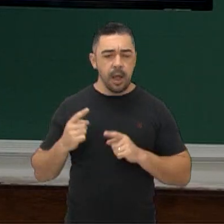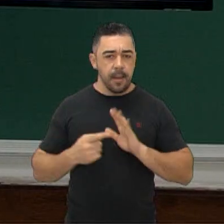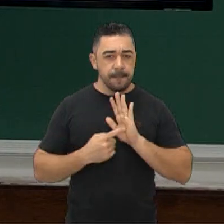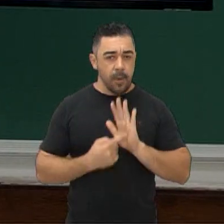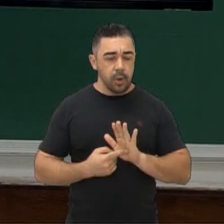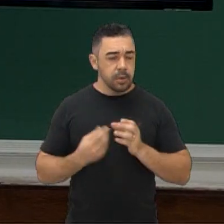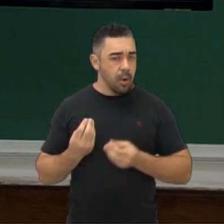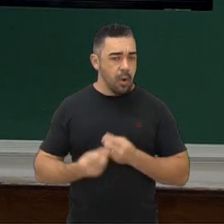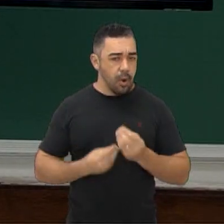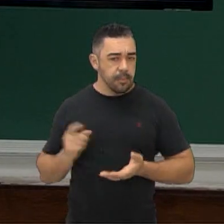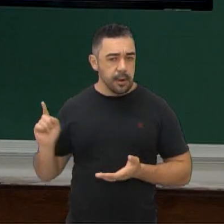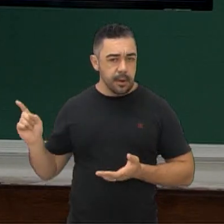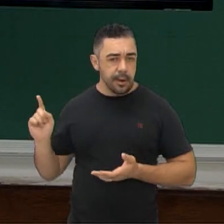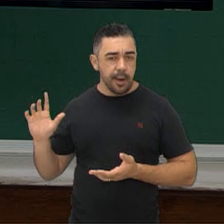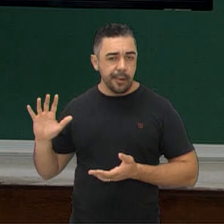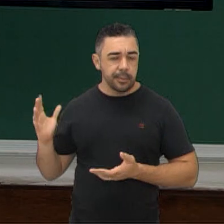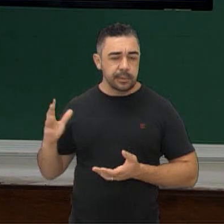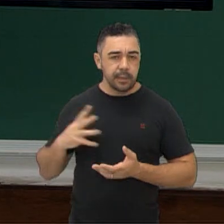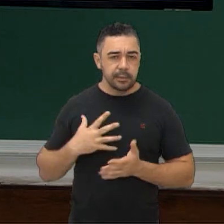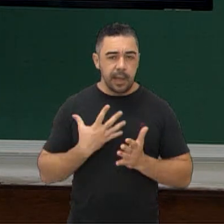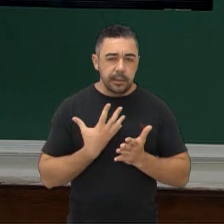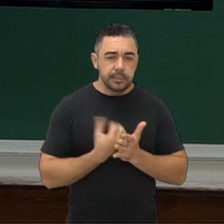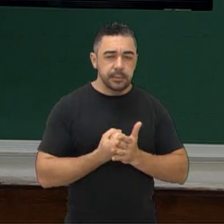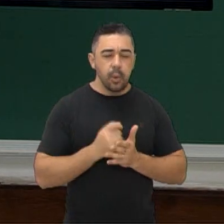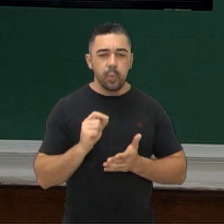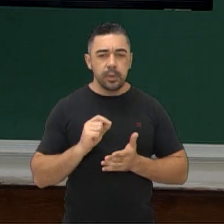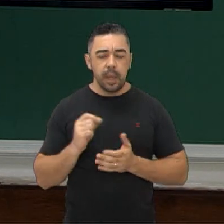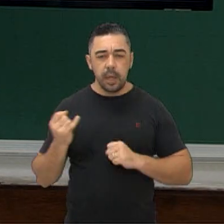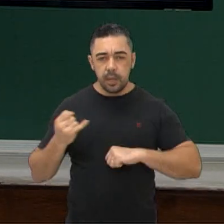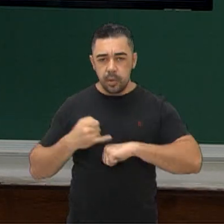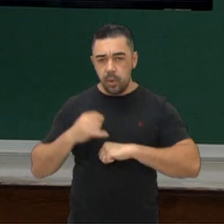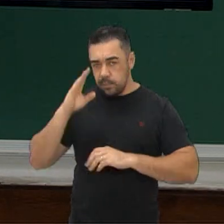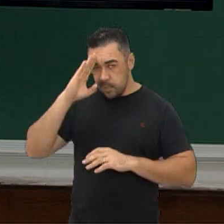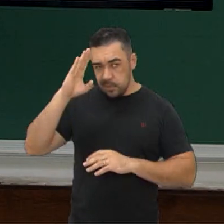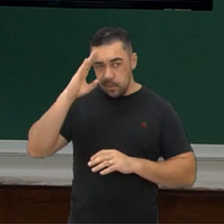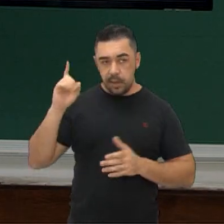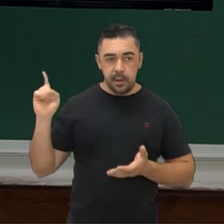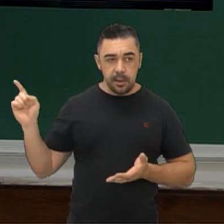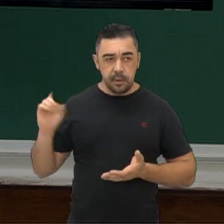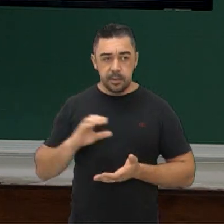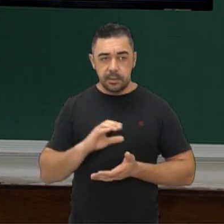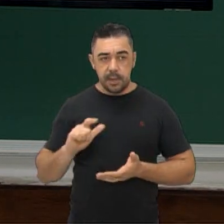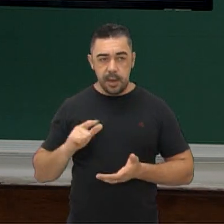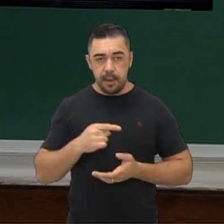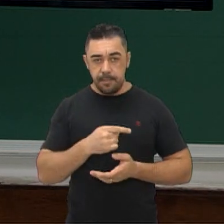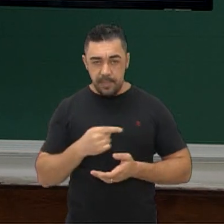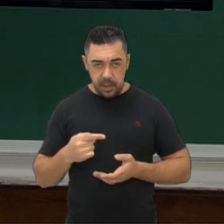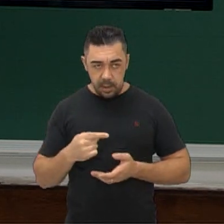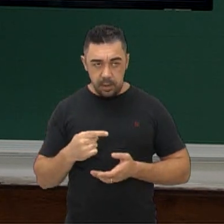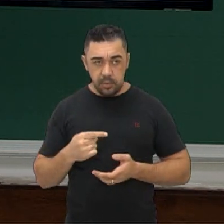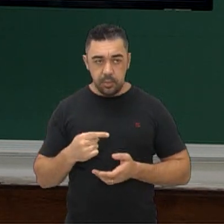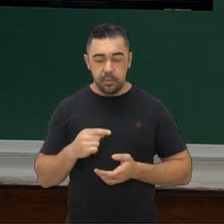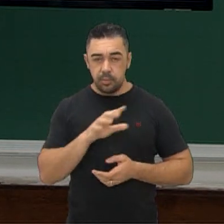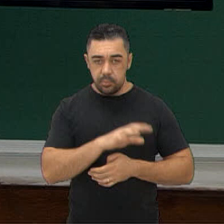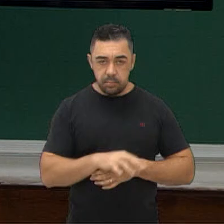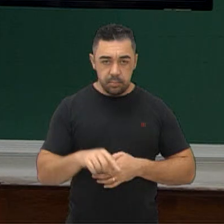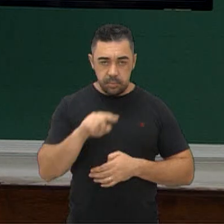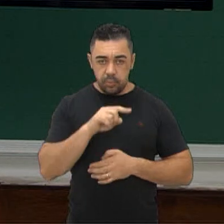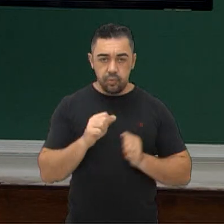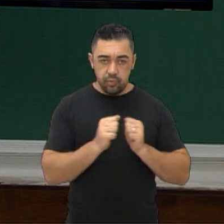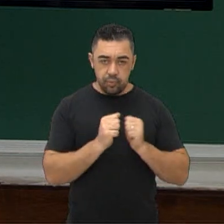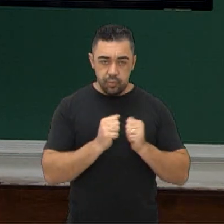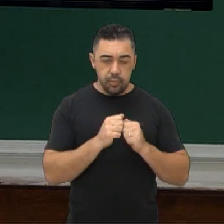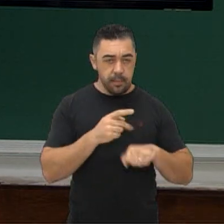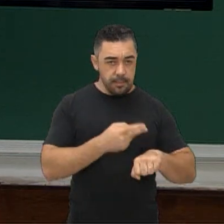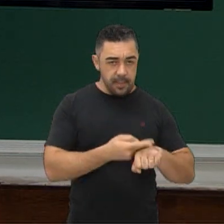gente, então, o que vai acontecer, quais são os íons que têm prioridade, né? Então, é o Cl- que vai estar aqui em volta da peça